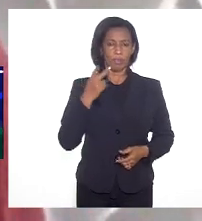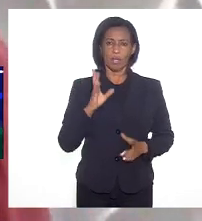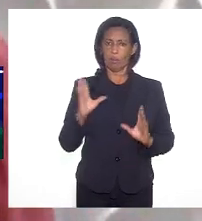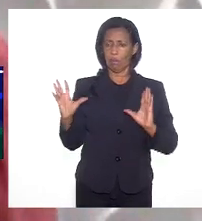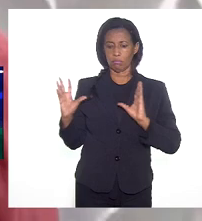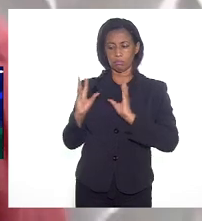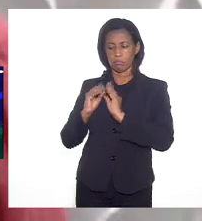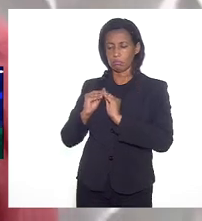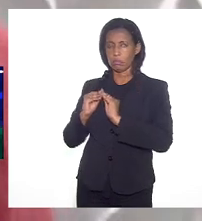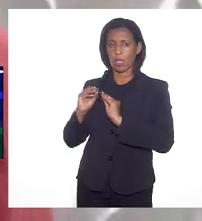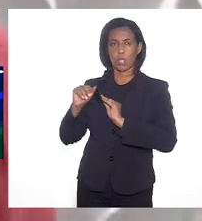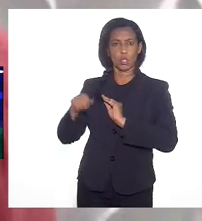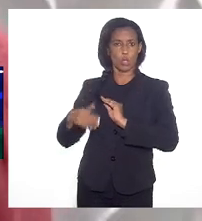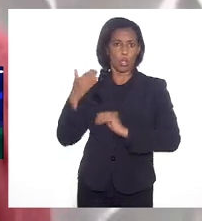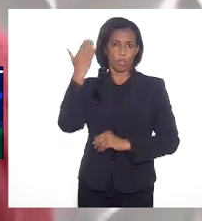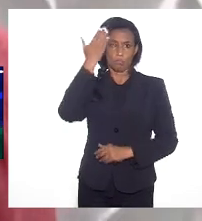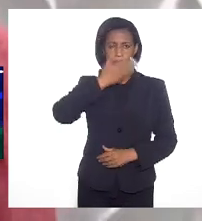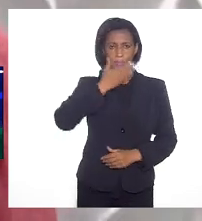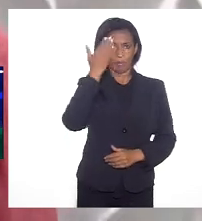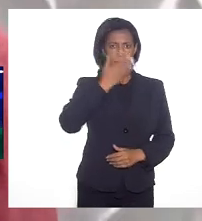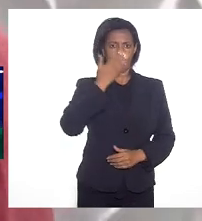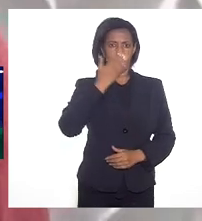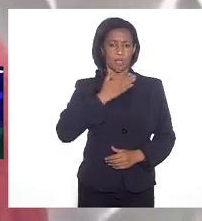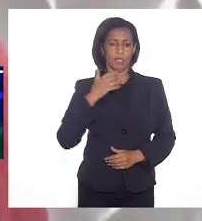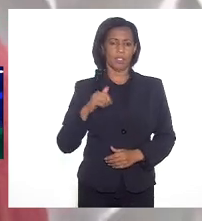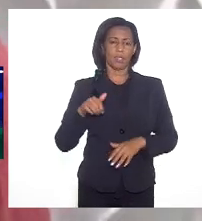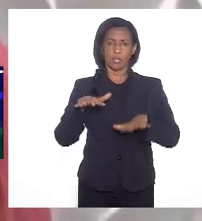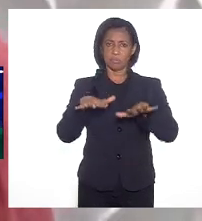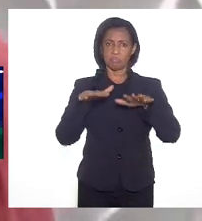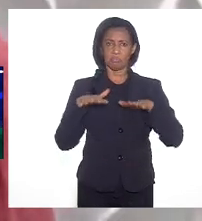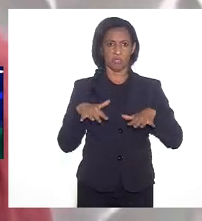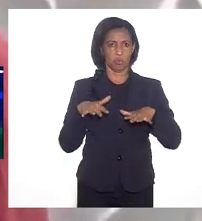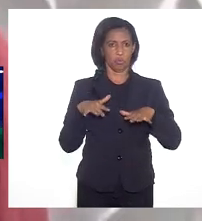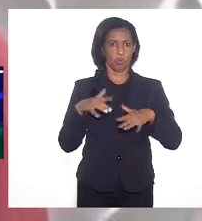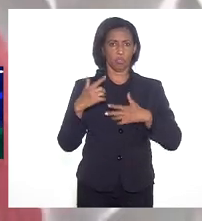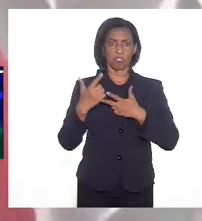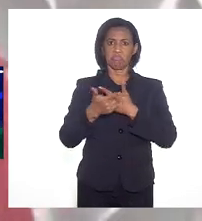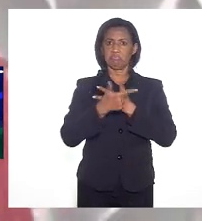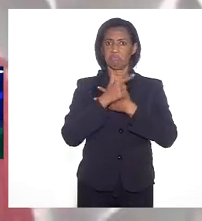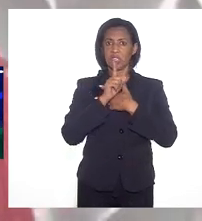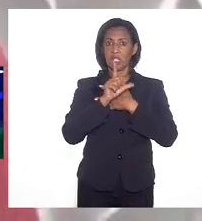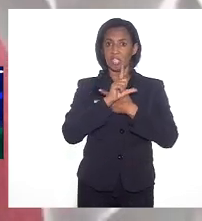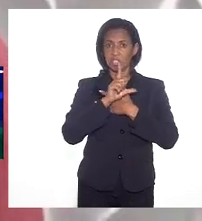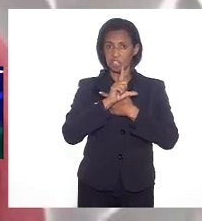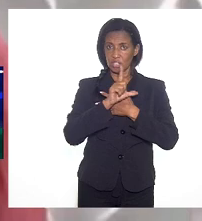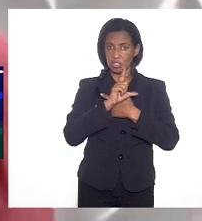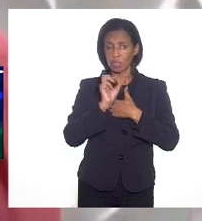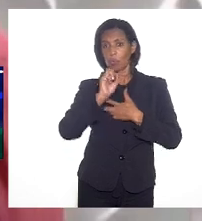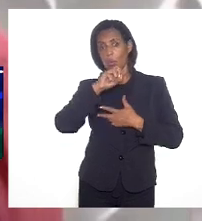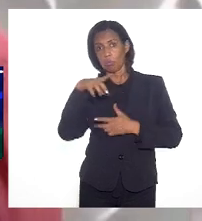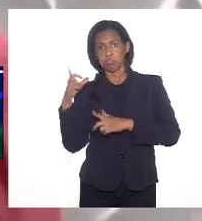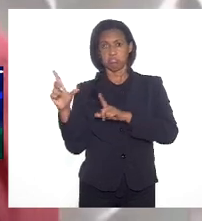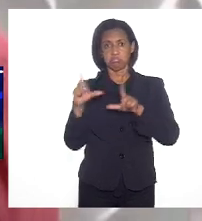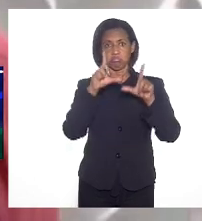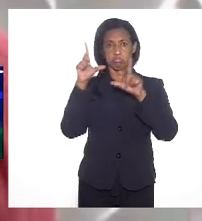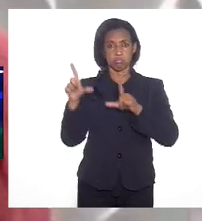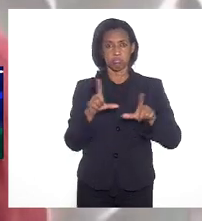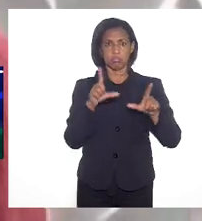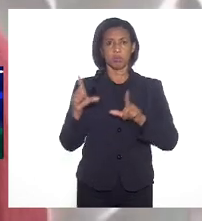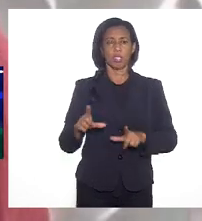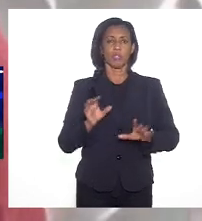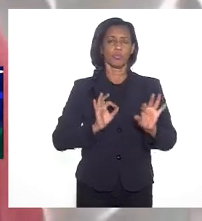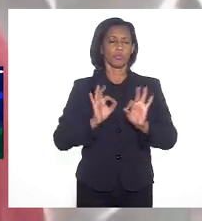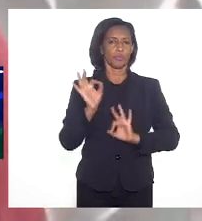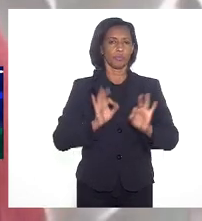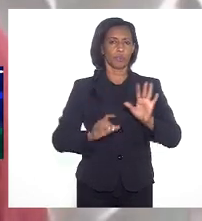restringe a estar presente nas sessões legislativas ou apresentação de projetos de